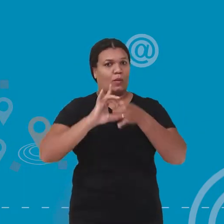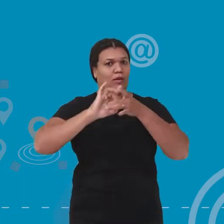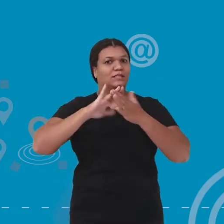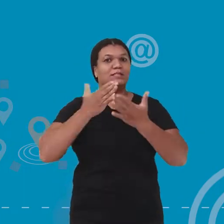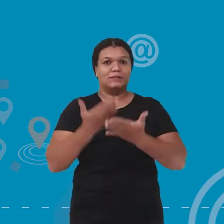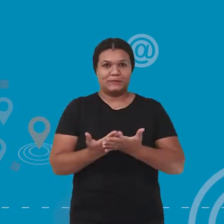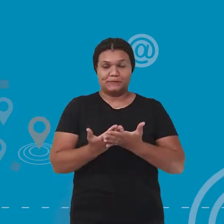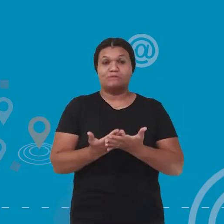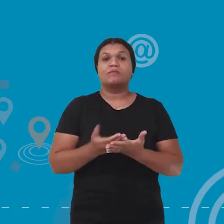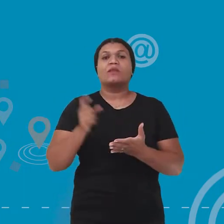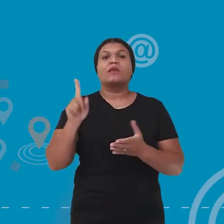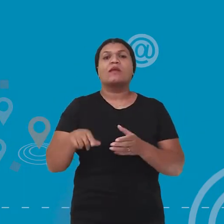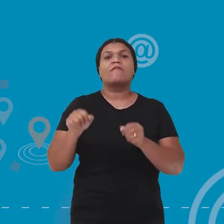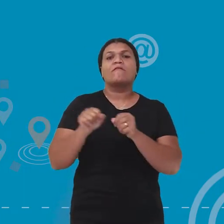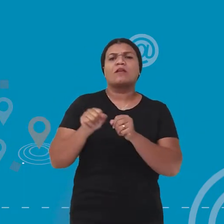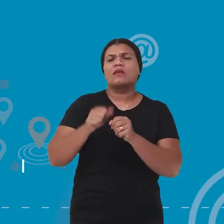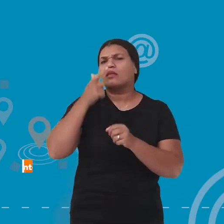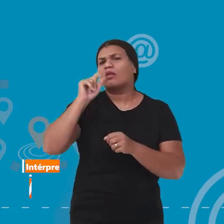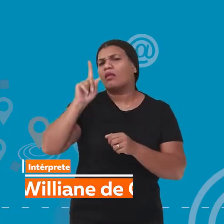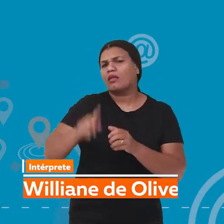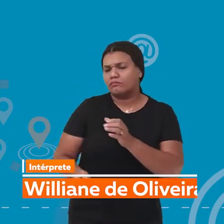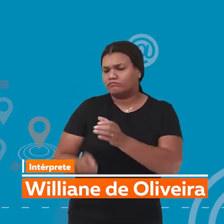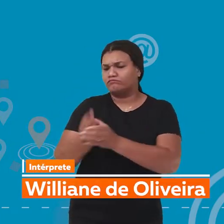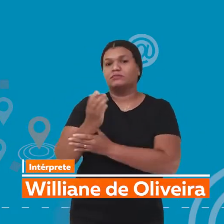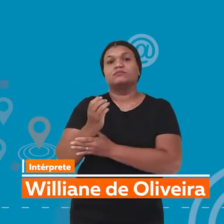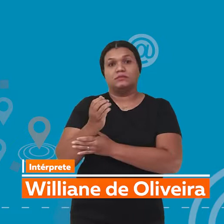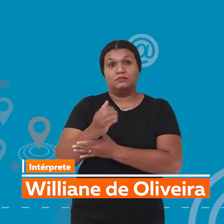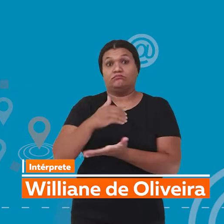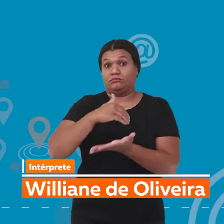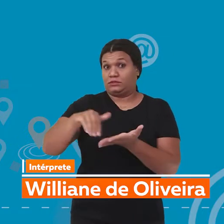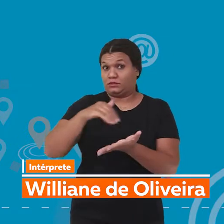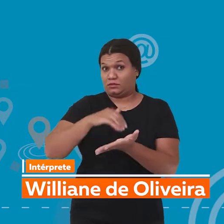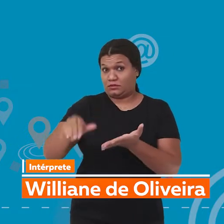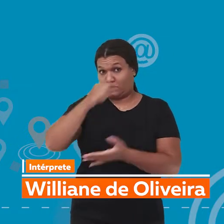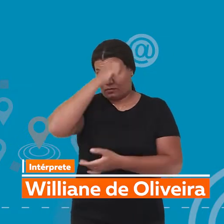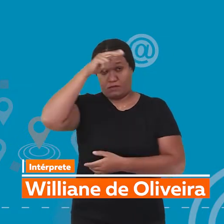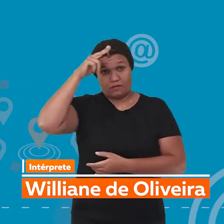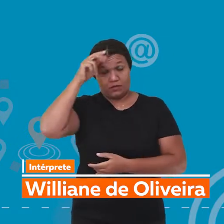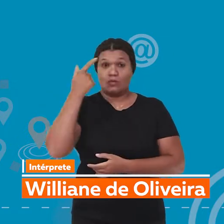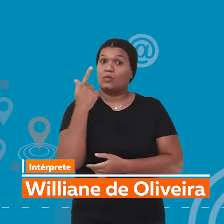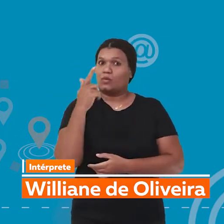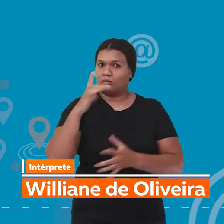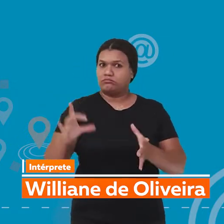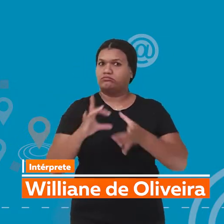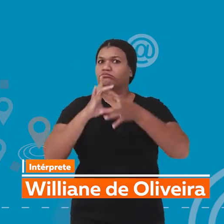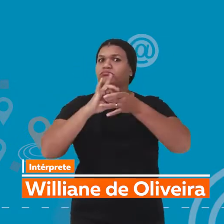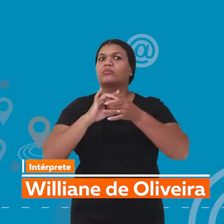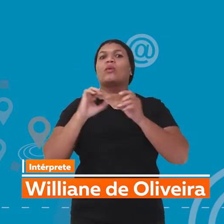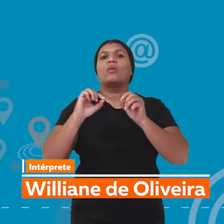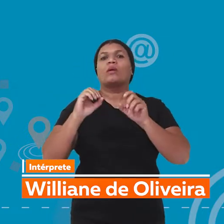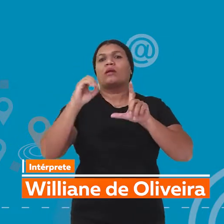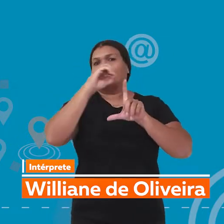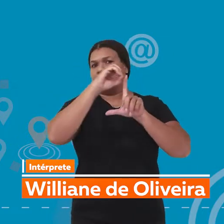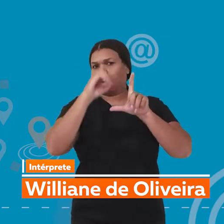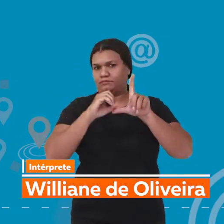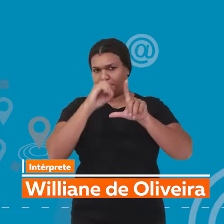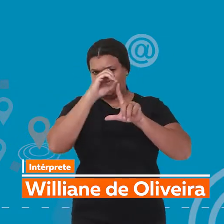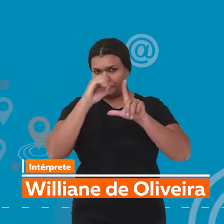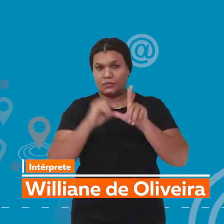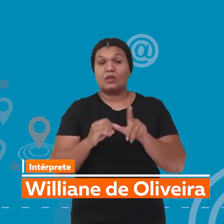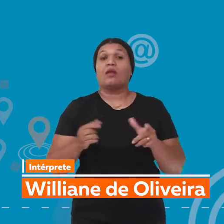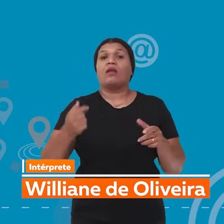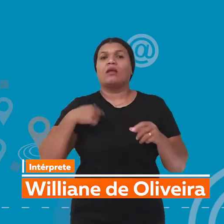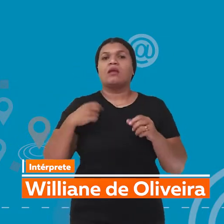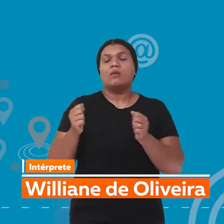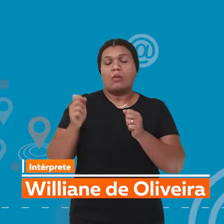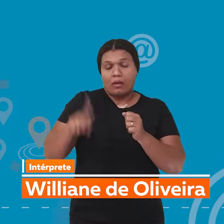Escola, uma produção da Secretaria Municipal de Educação de Goiânia, em parceria com a TV UFG. E eu sou